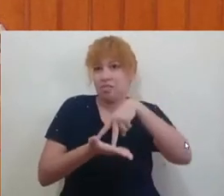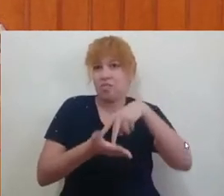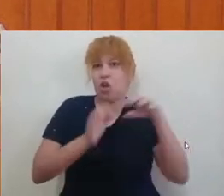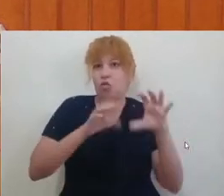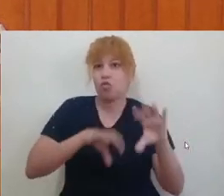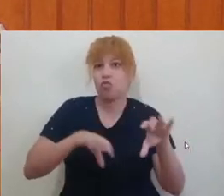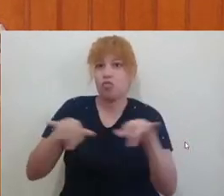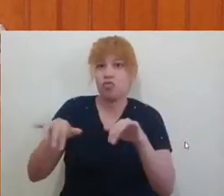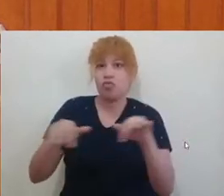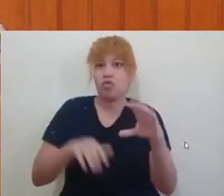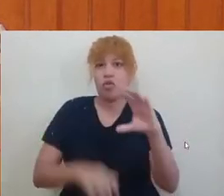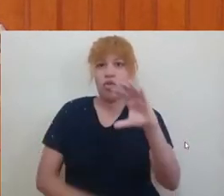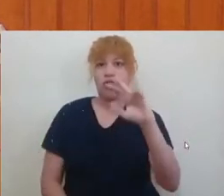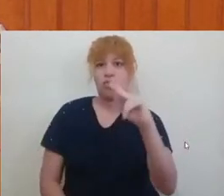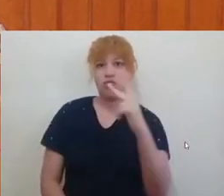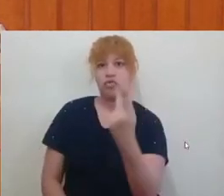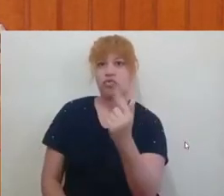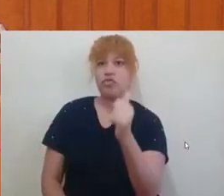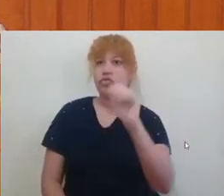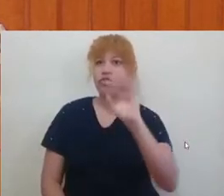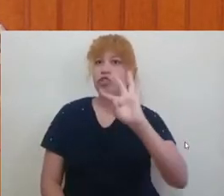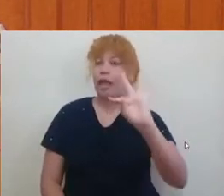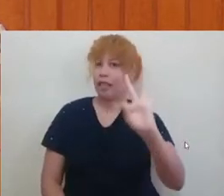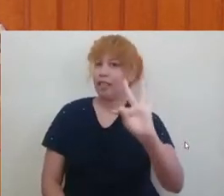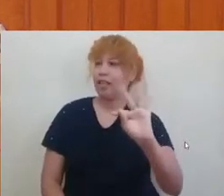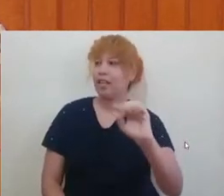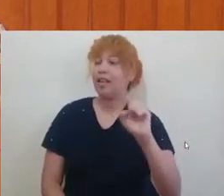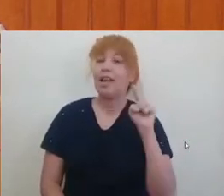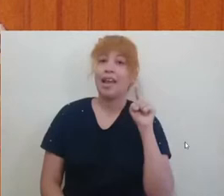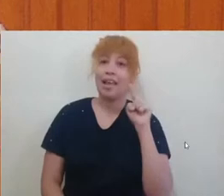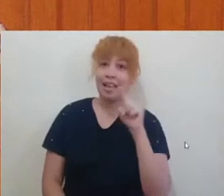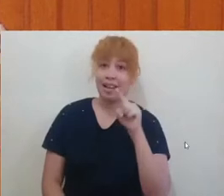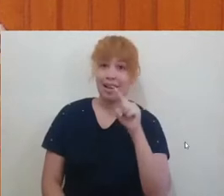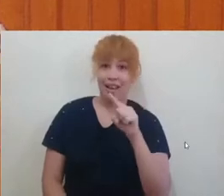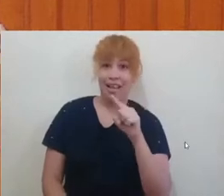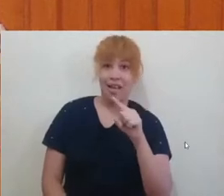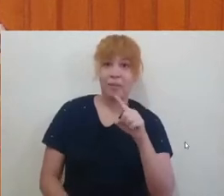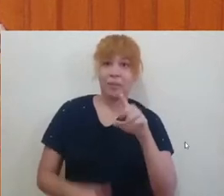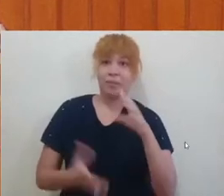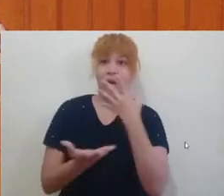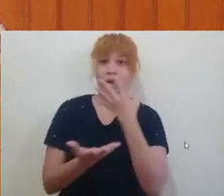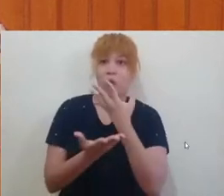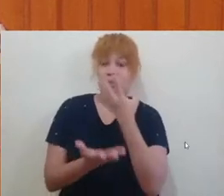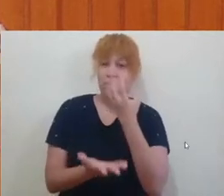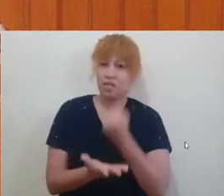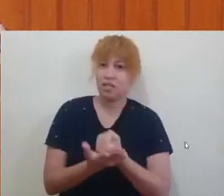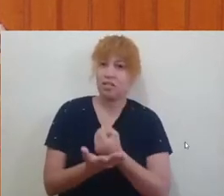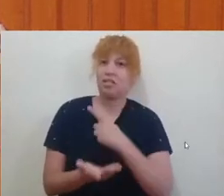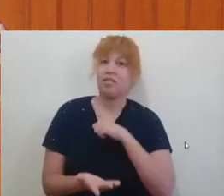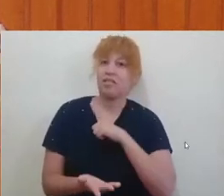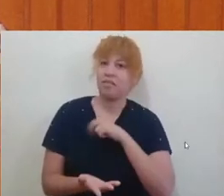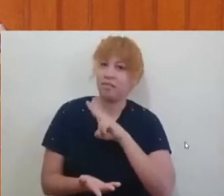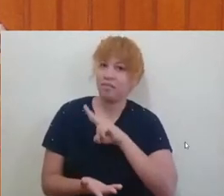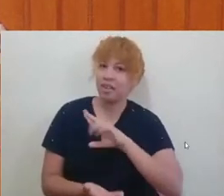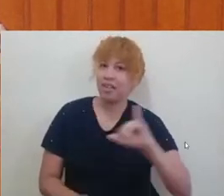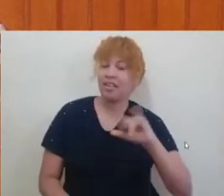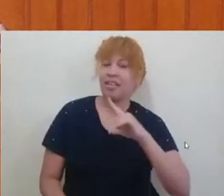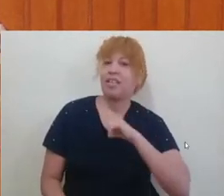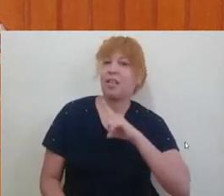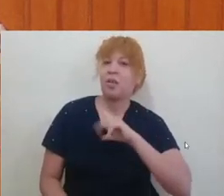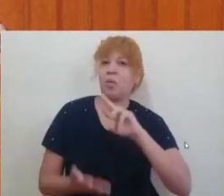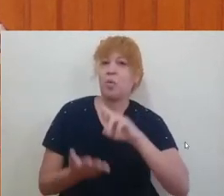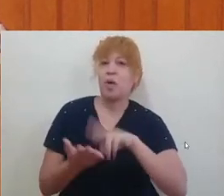que apresentam estudantes aptos a receberem o grau referente à conclusão dos cursos presenciais de